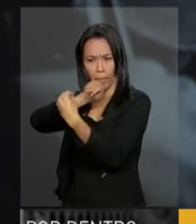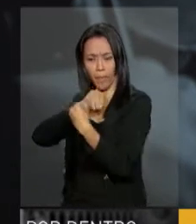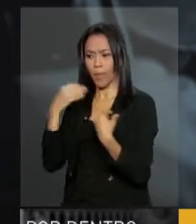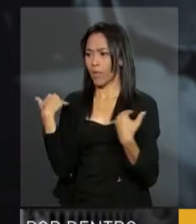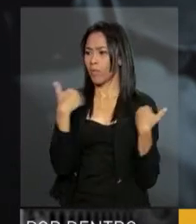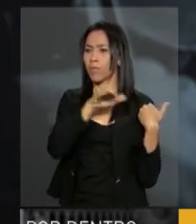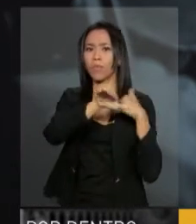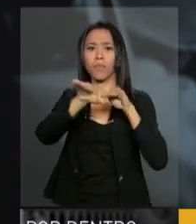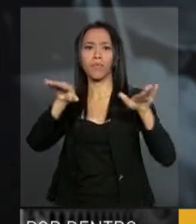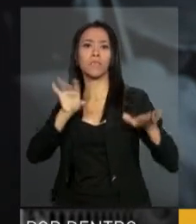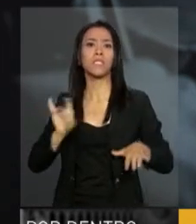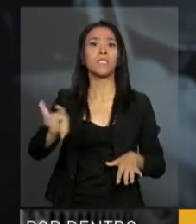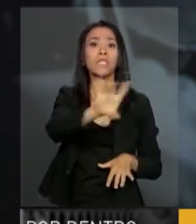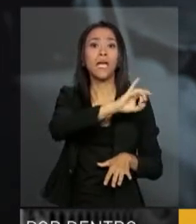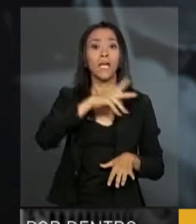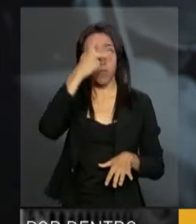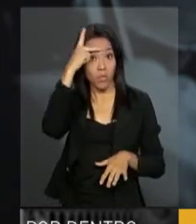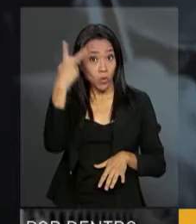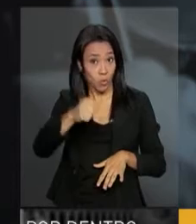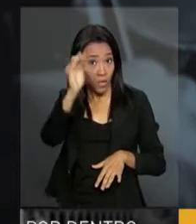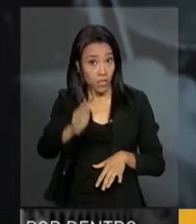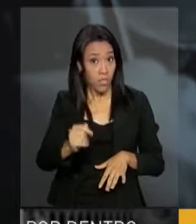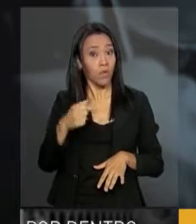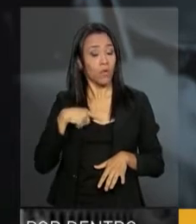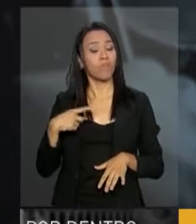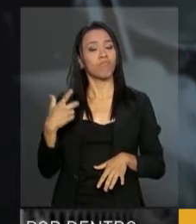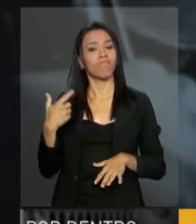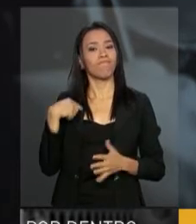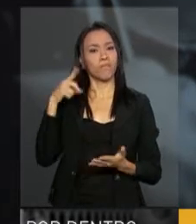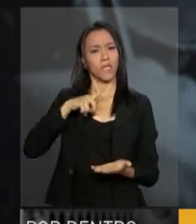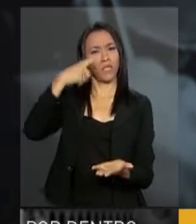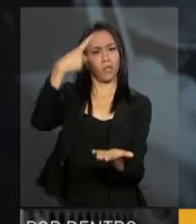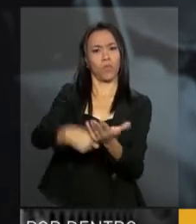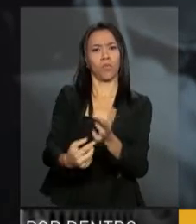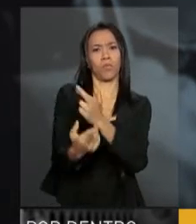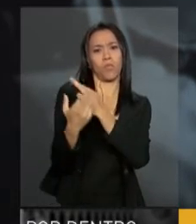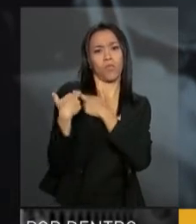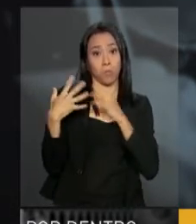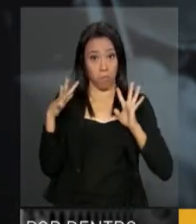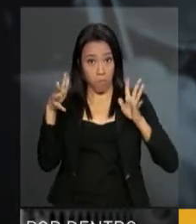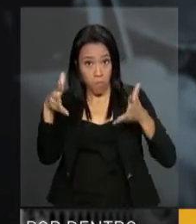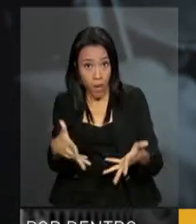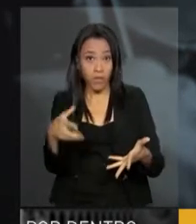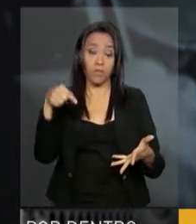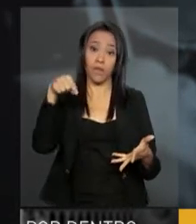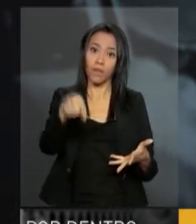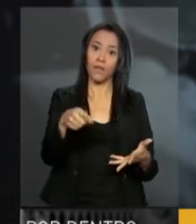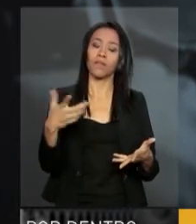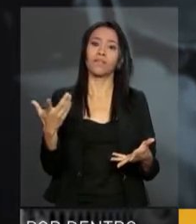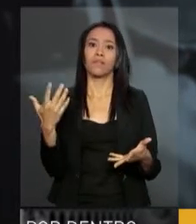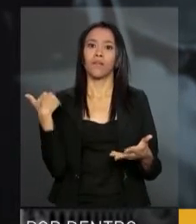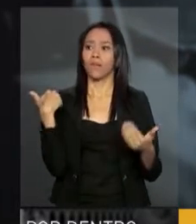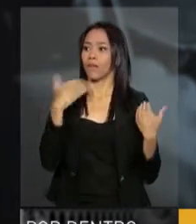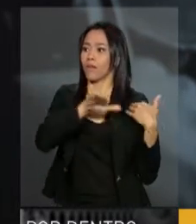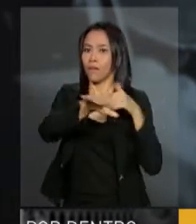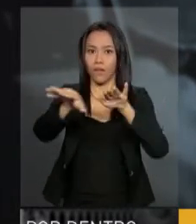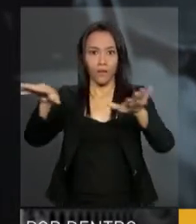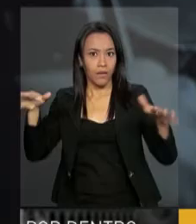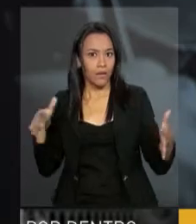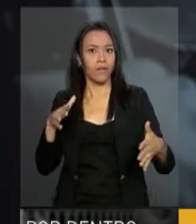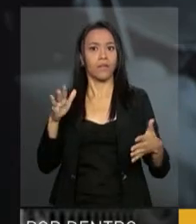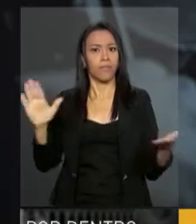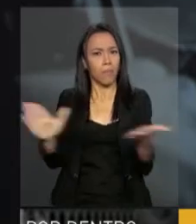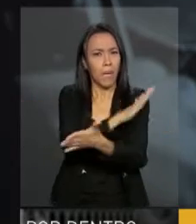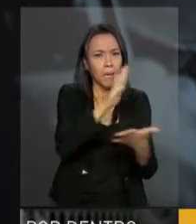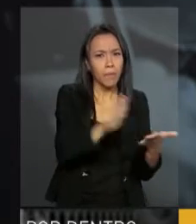brasileiro poder fazer a sua contribuição, fazer a sua participação nesta grande ação e movimento